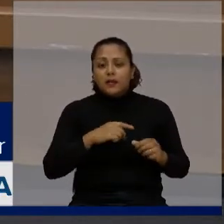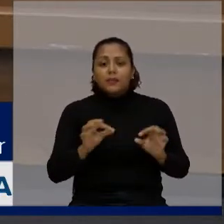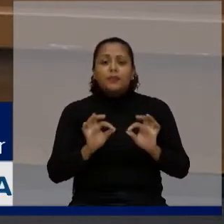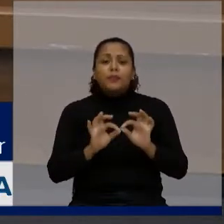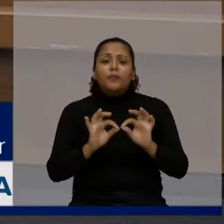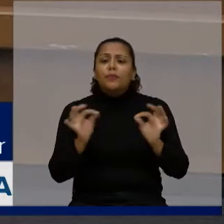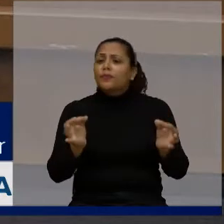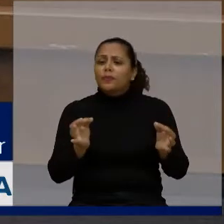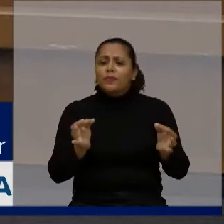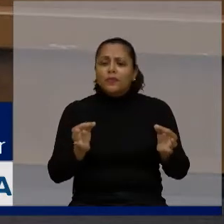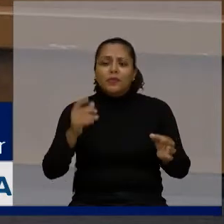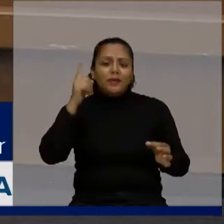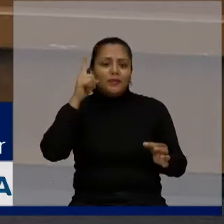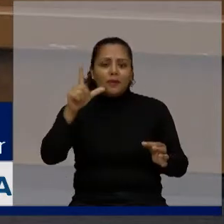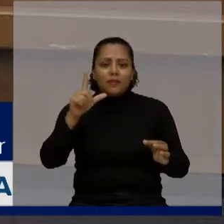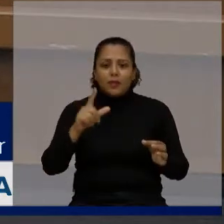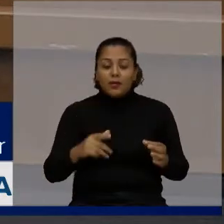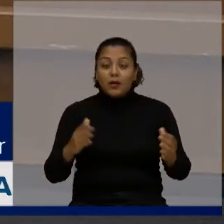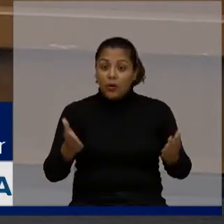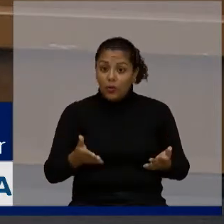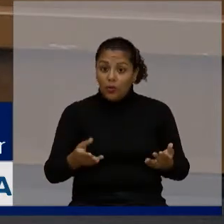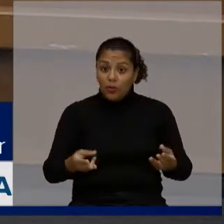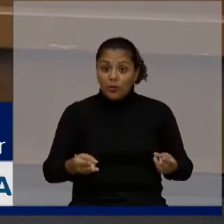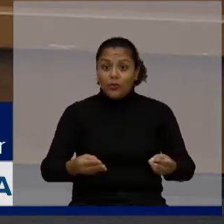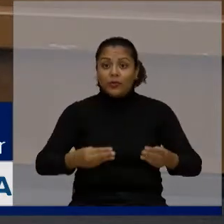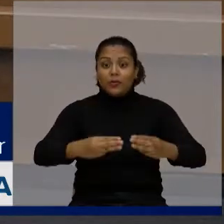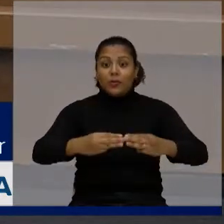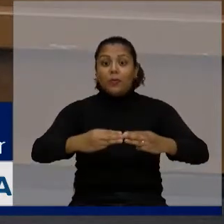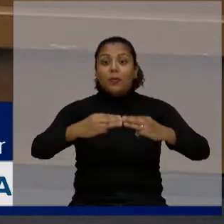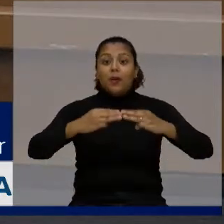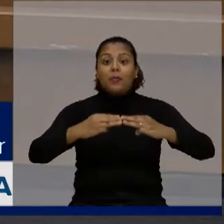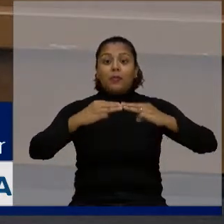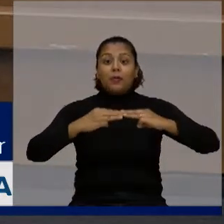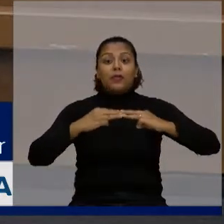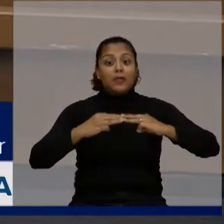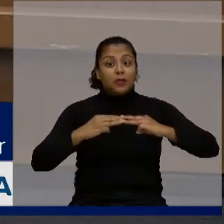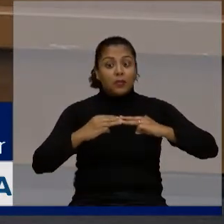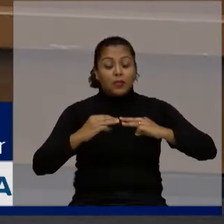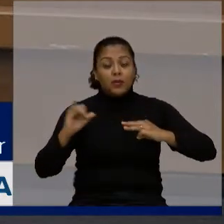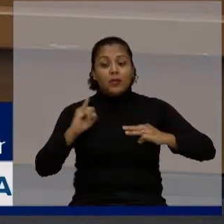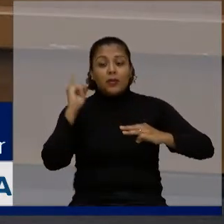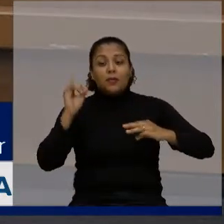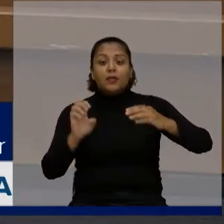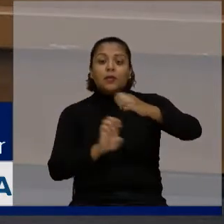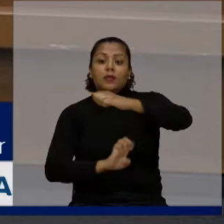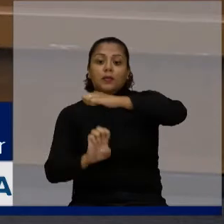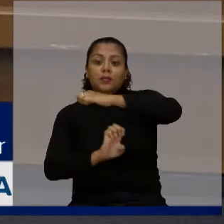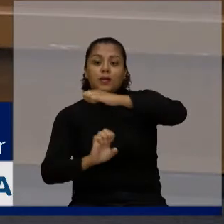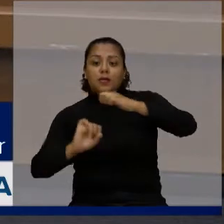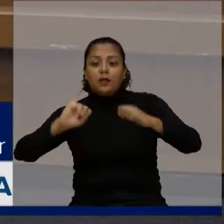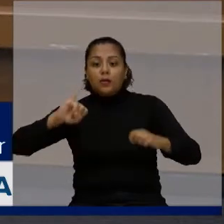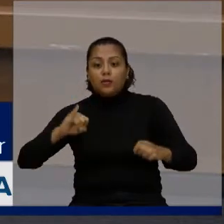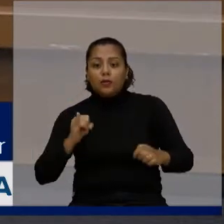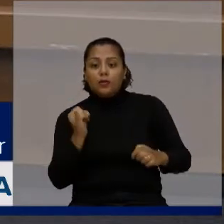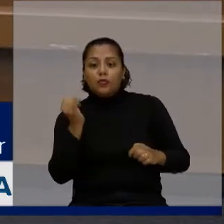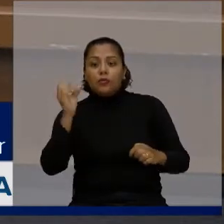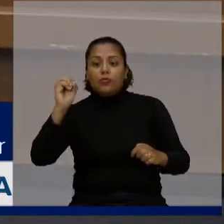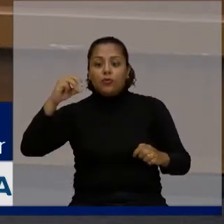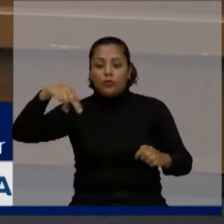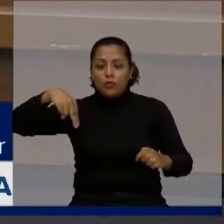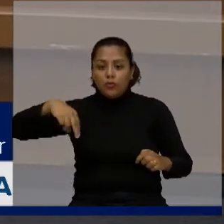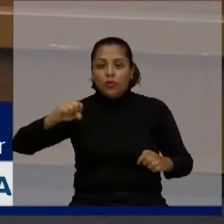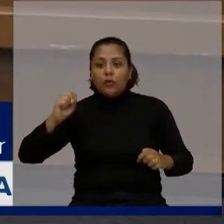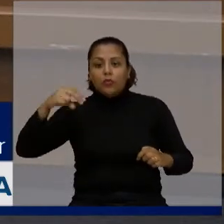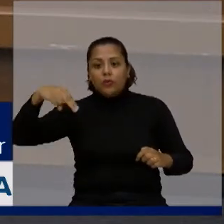está apresentando aqui uma moção à empresa Johnson & Johnson, é uma empresa aqui situada na cidade, né? Que faz essa